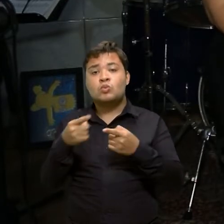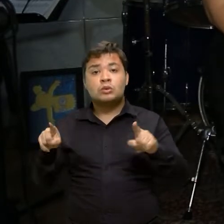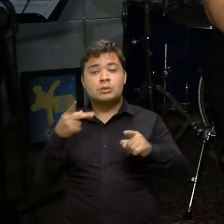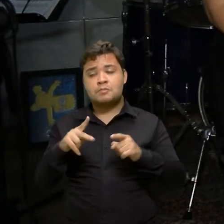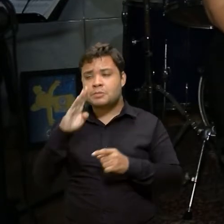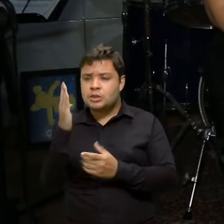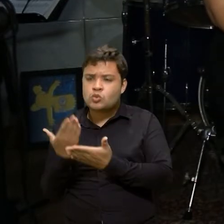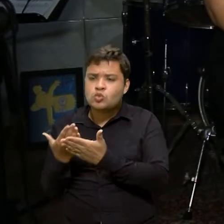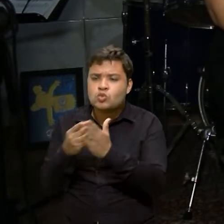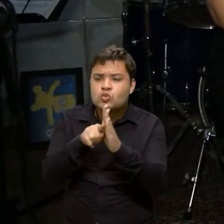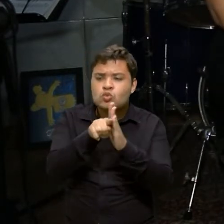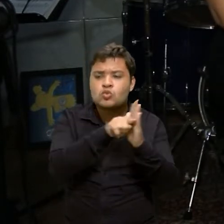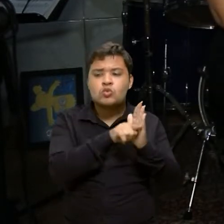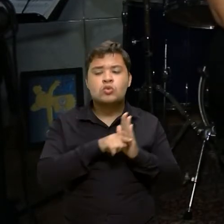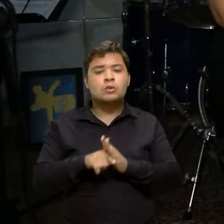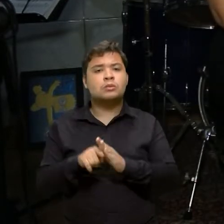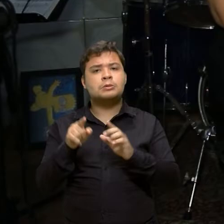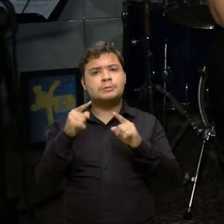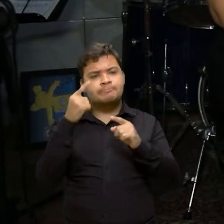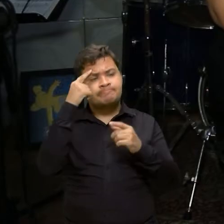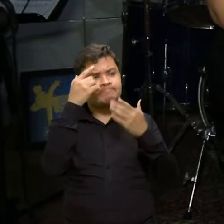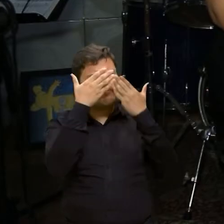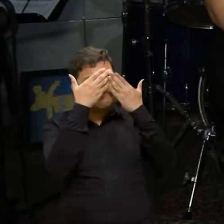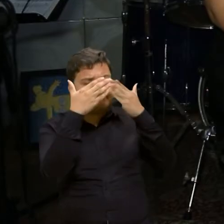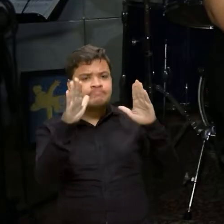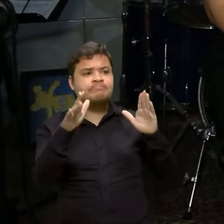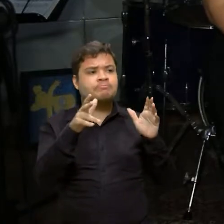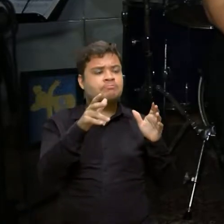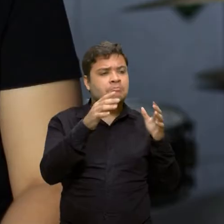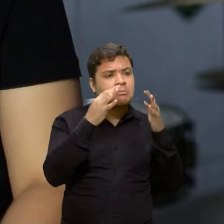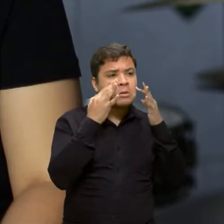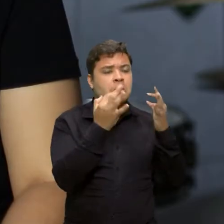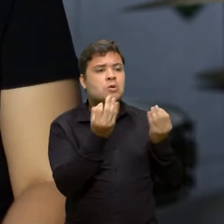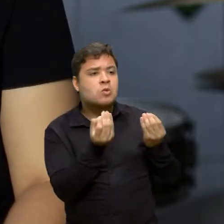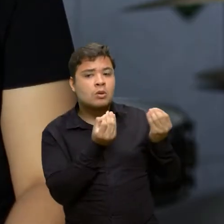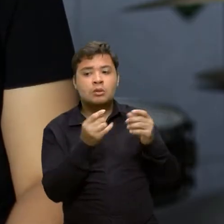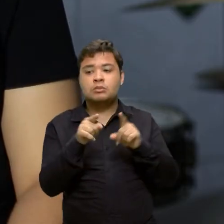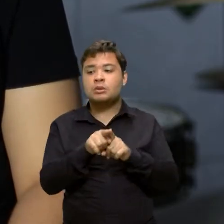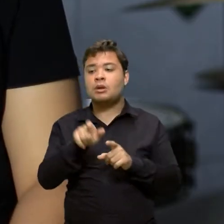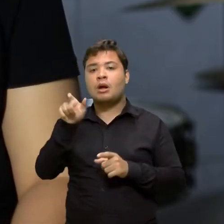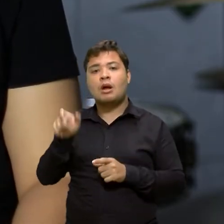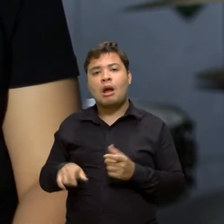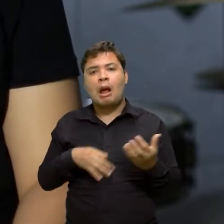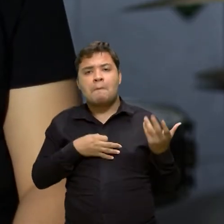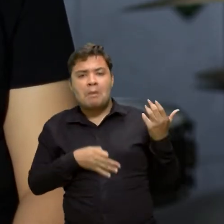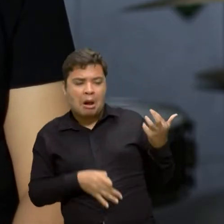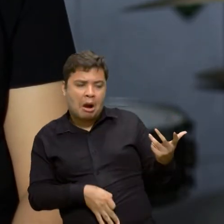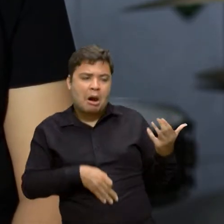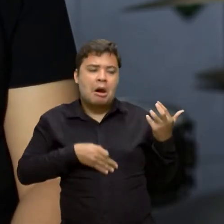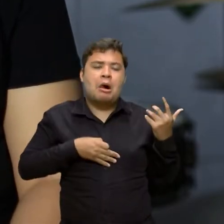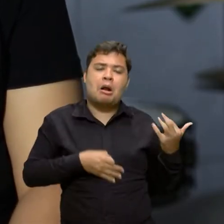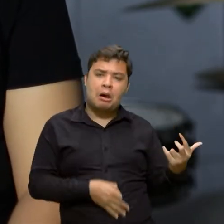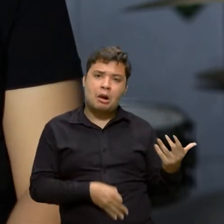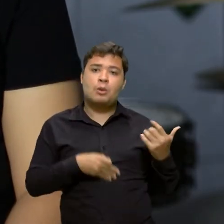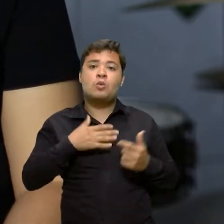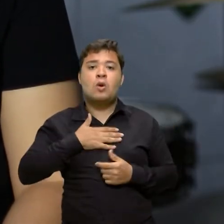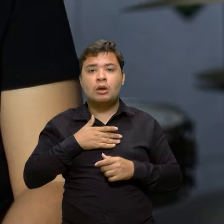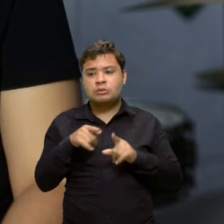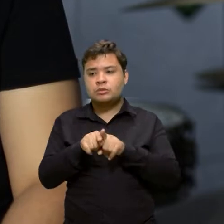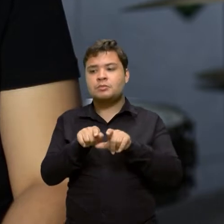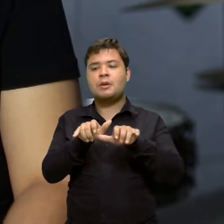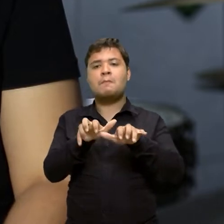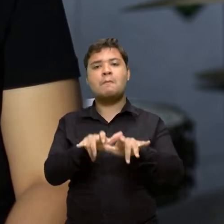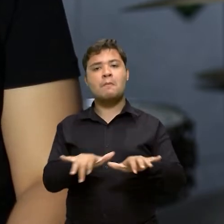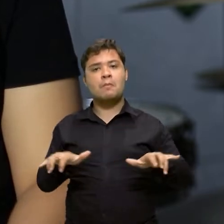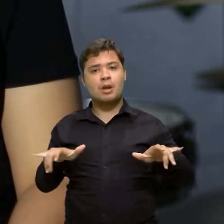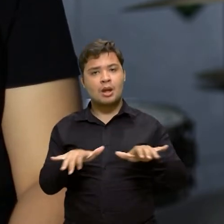né? E a gente tem a cabeça aberta para ouvir isso, a Jéssica com a guitarra que o som que elas gostam de fazer, o instrumental, eu com o piano,